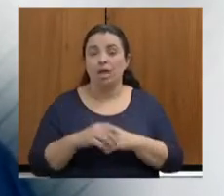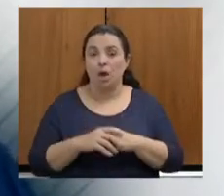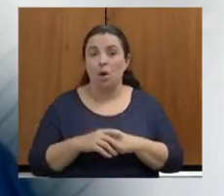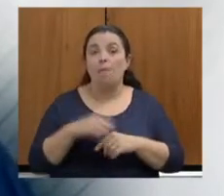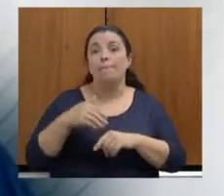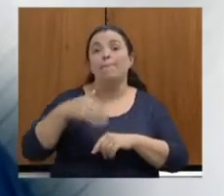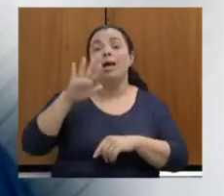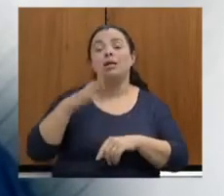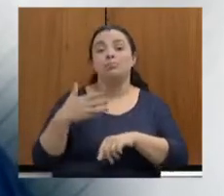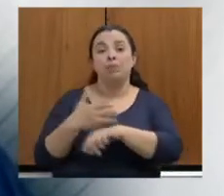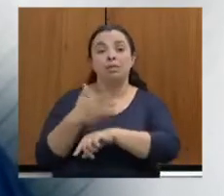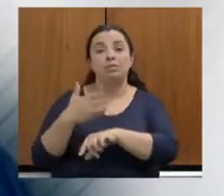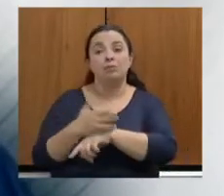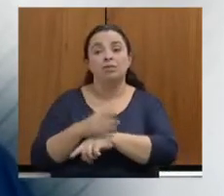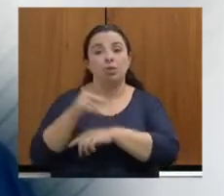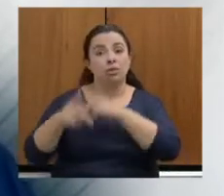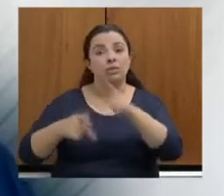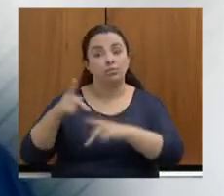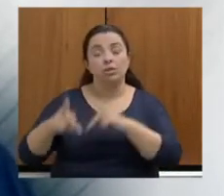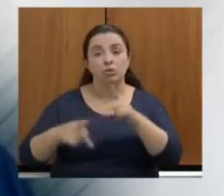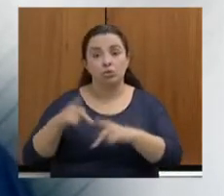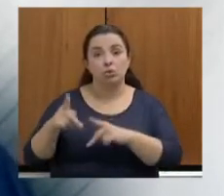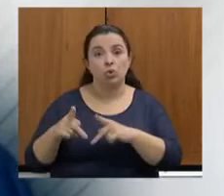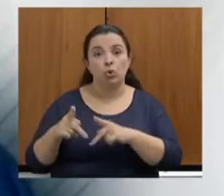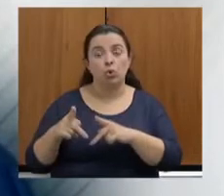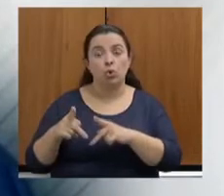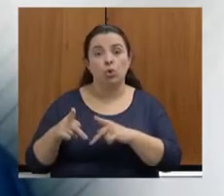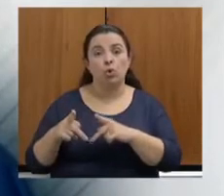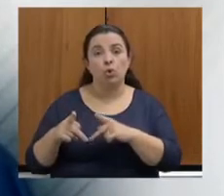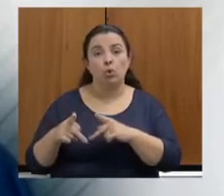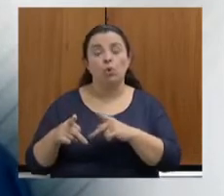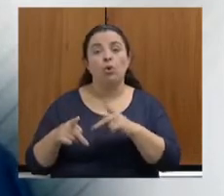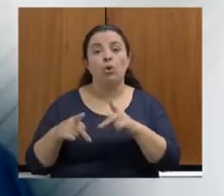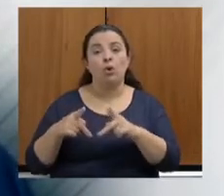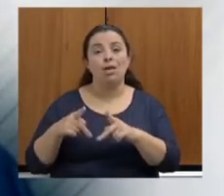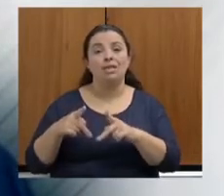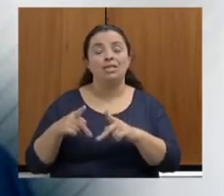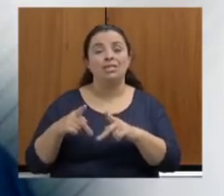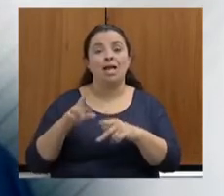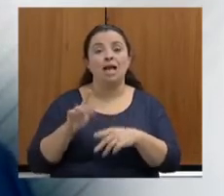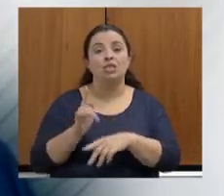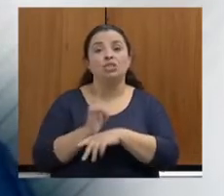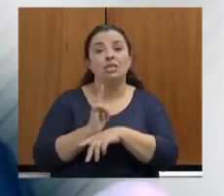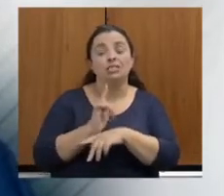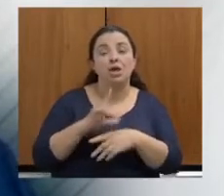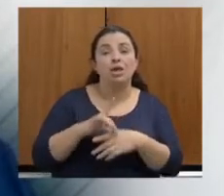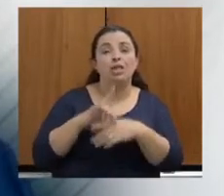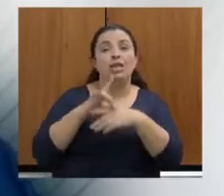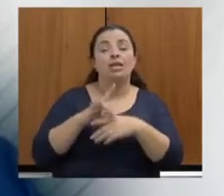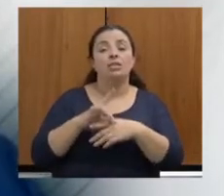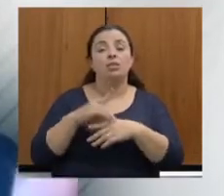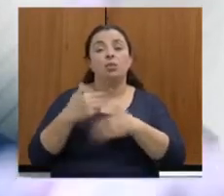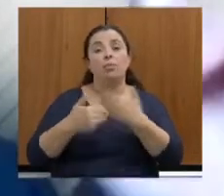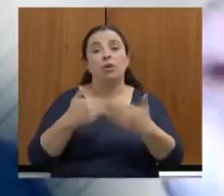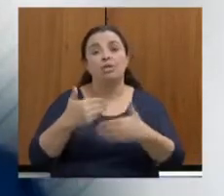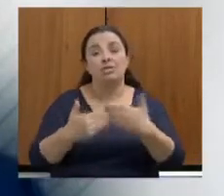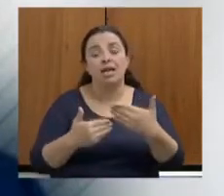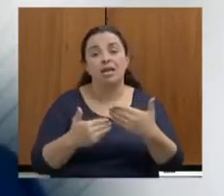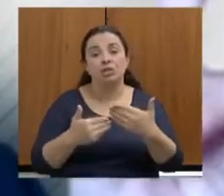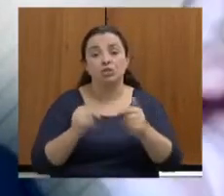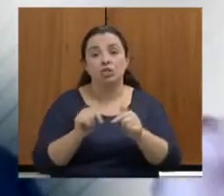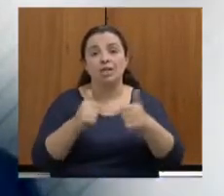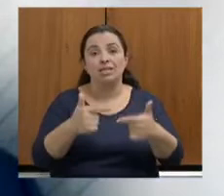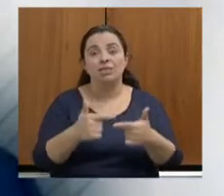maior participação popular na governança do processo de execução do acordo Inicial